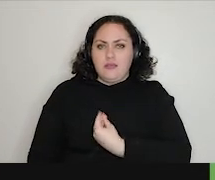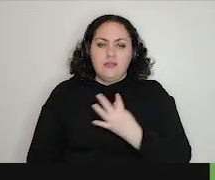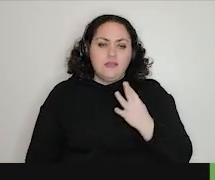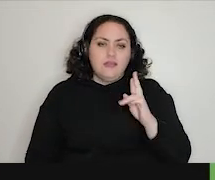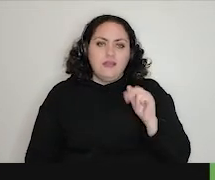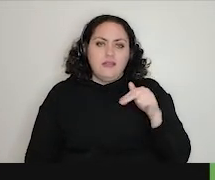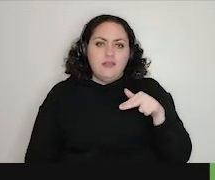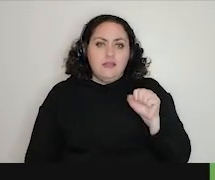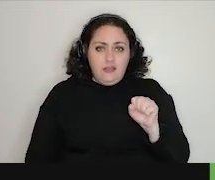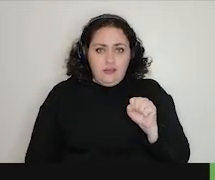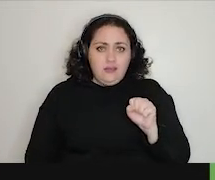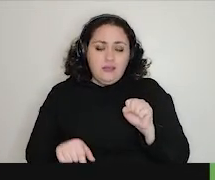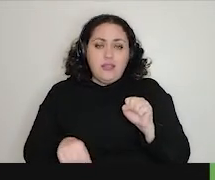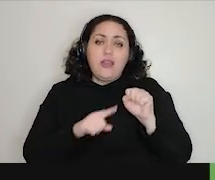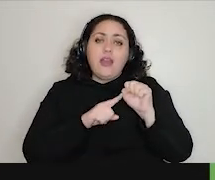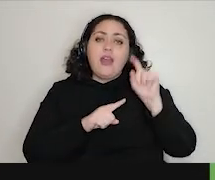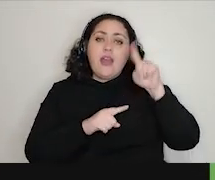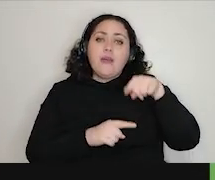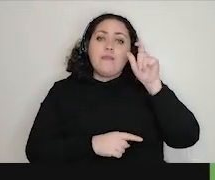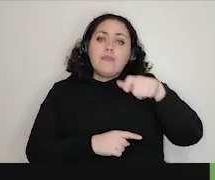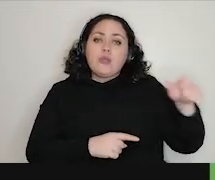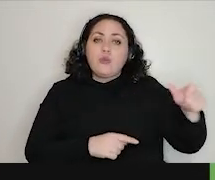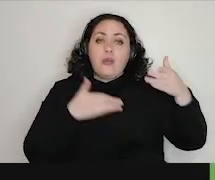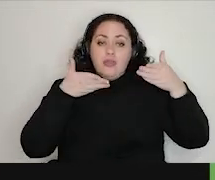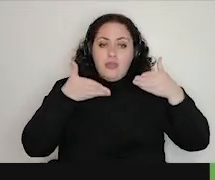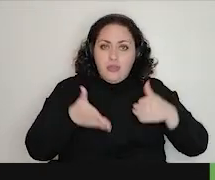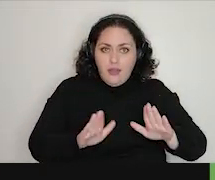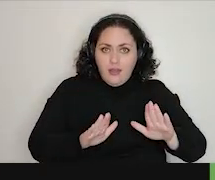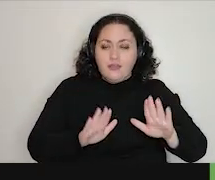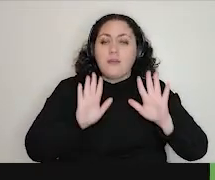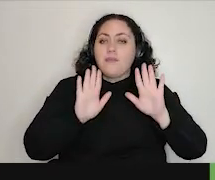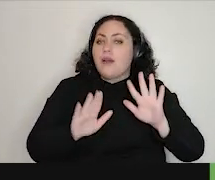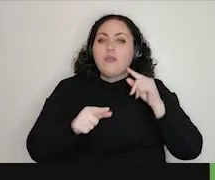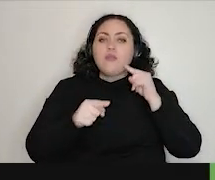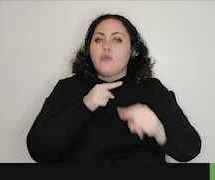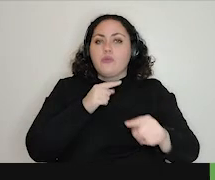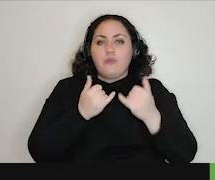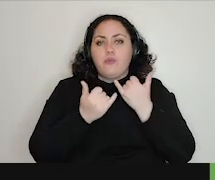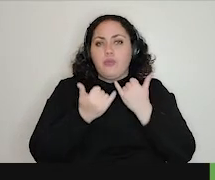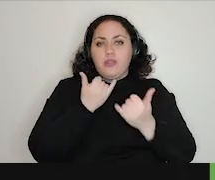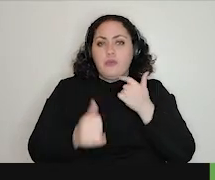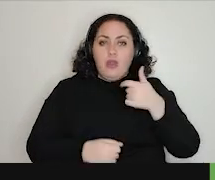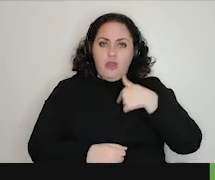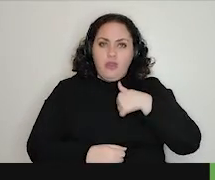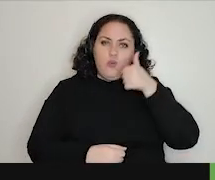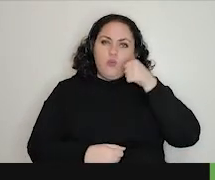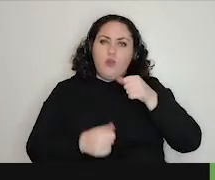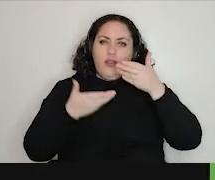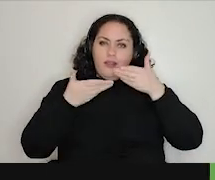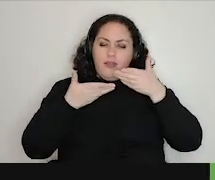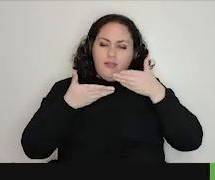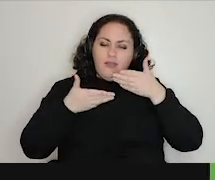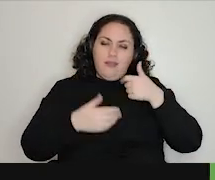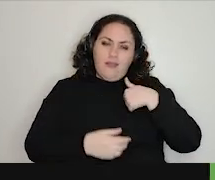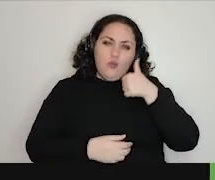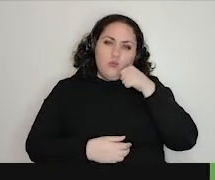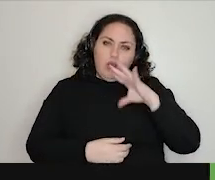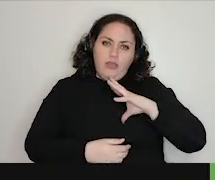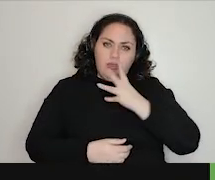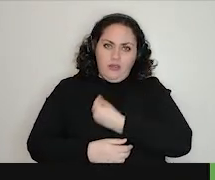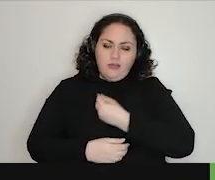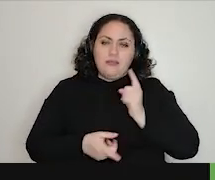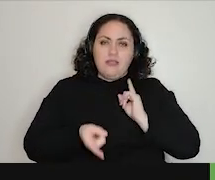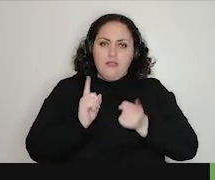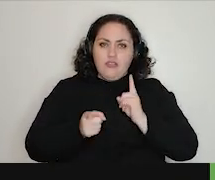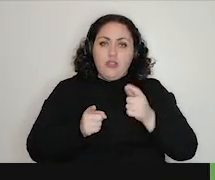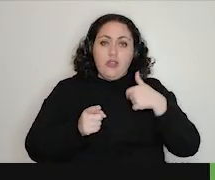trans são todas aquelas pessoas que nasceram e não se identificam com o gênero que foi dado ao seu nascimento. Por exemplo, eu sou uma mulher trans, uma travesti. Quando nasci, me